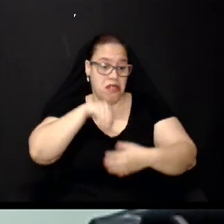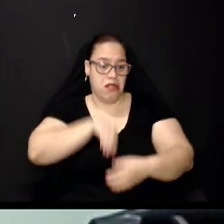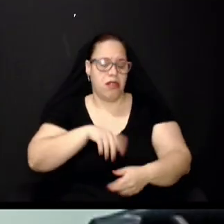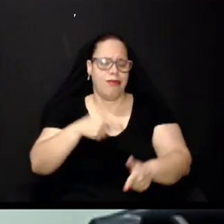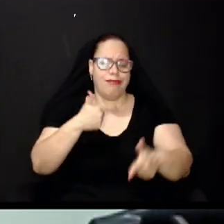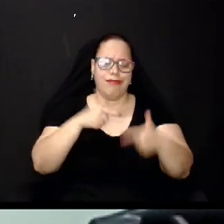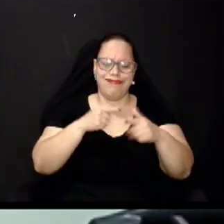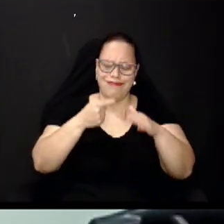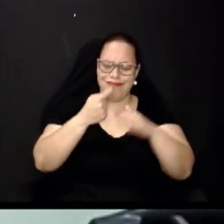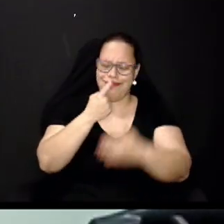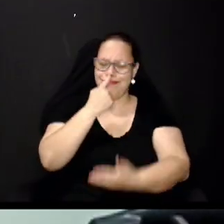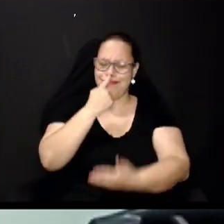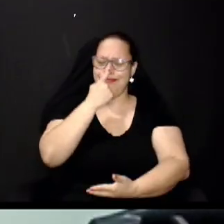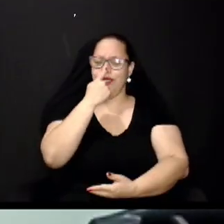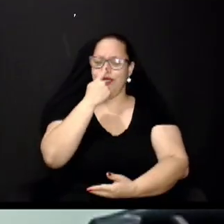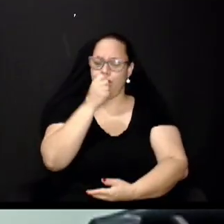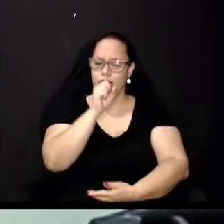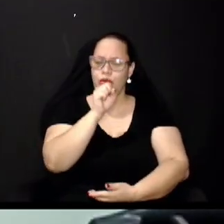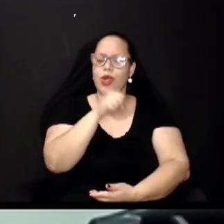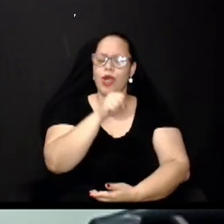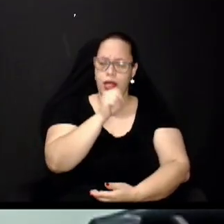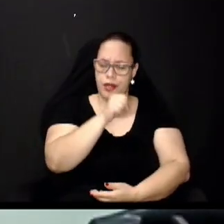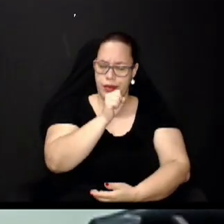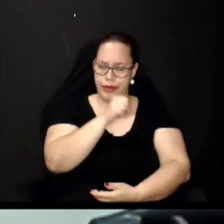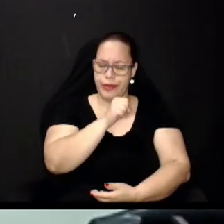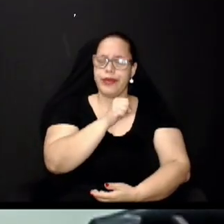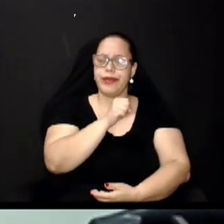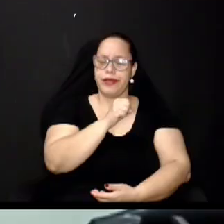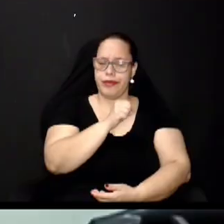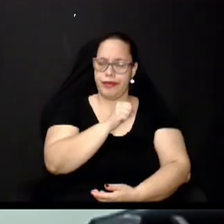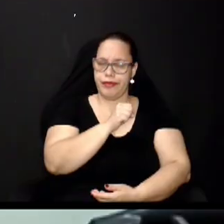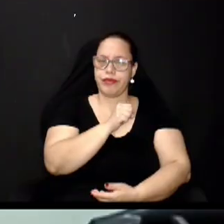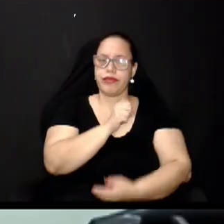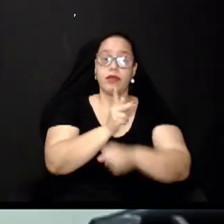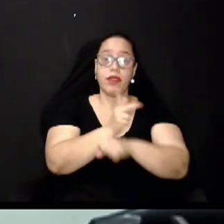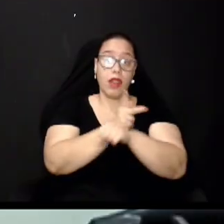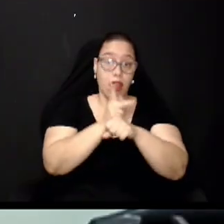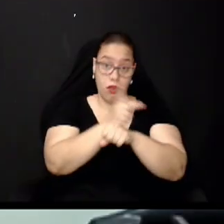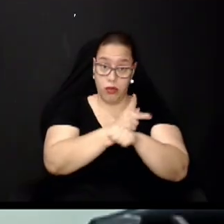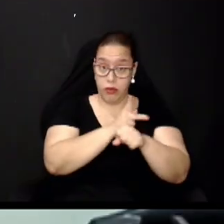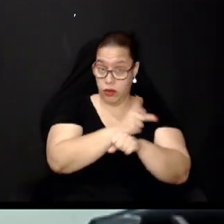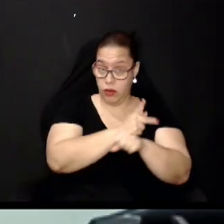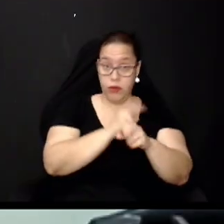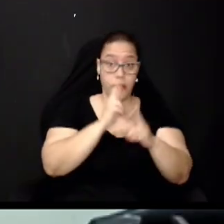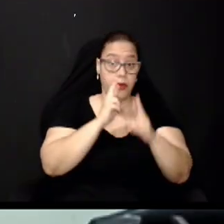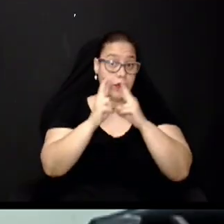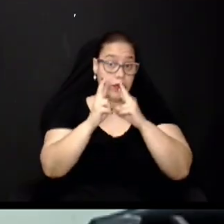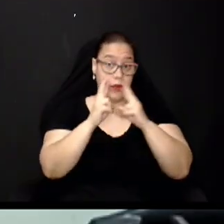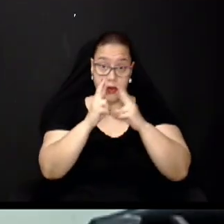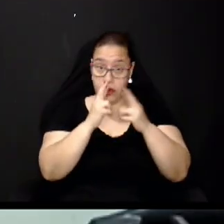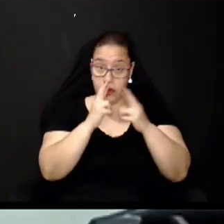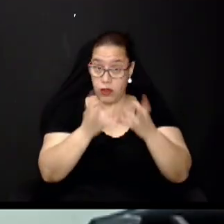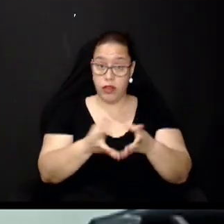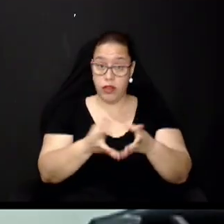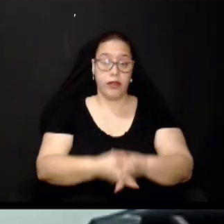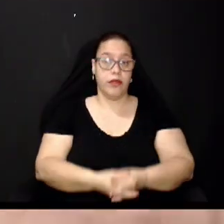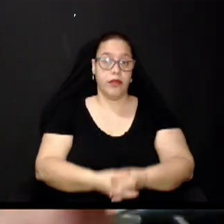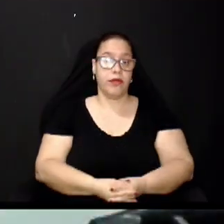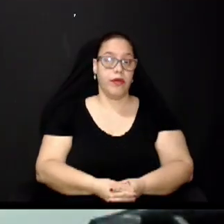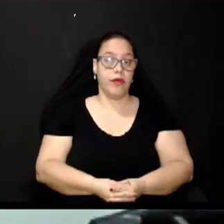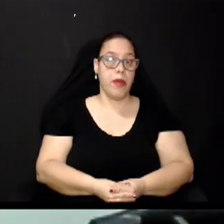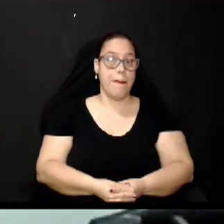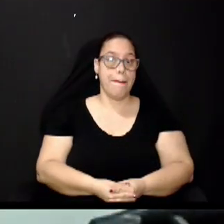né? Porque nós buscamos nas relações e transferimos nas relações feridas